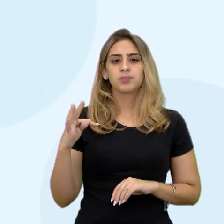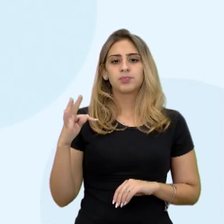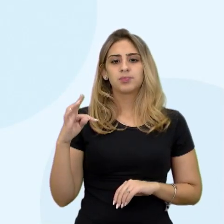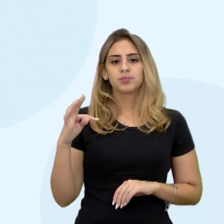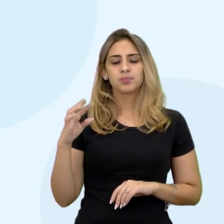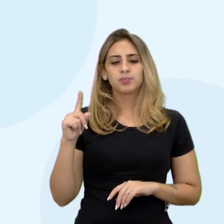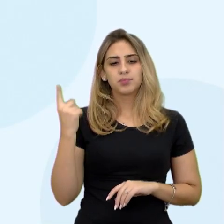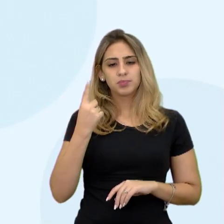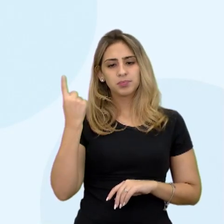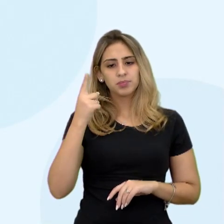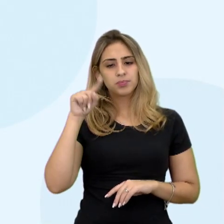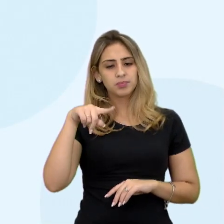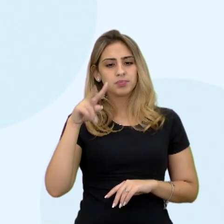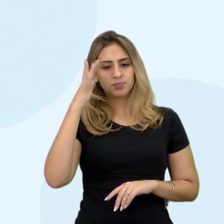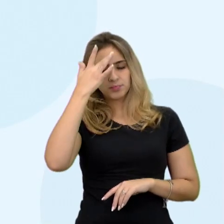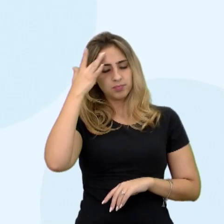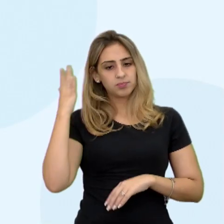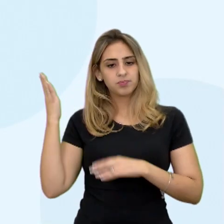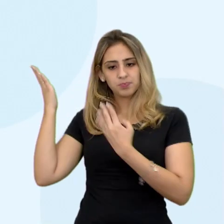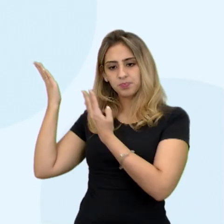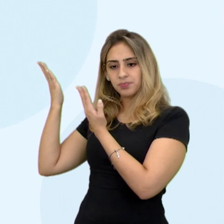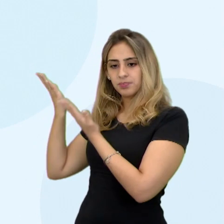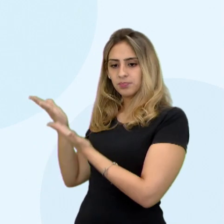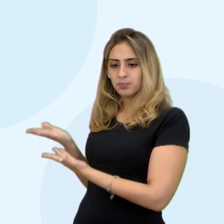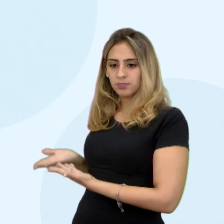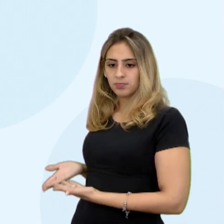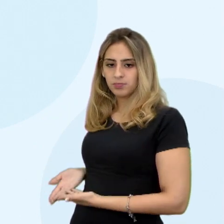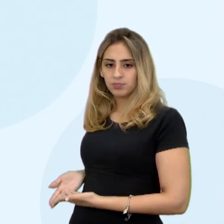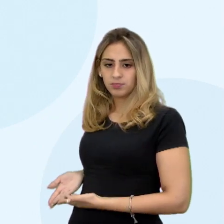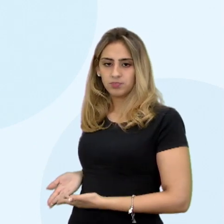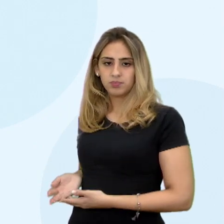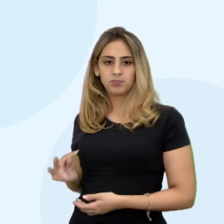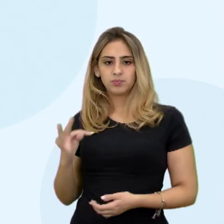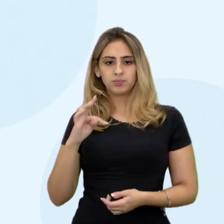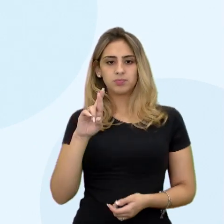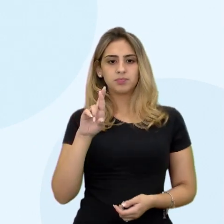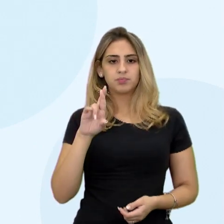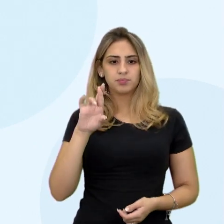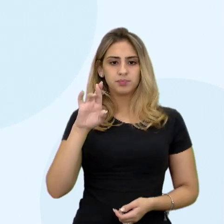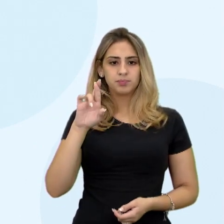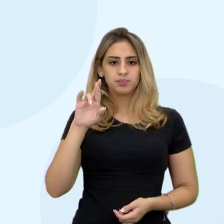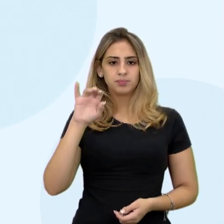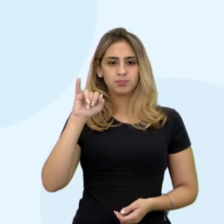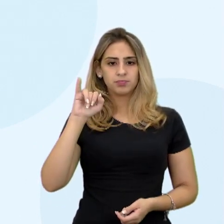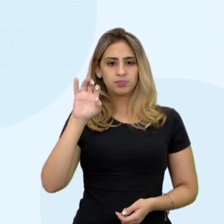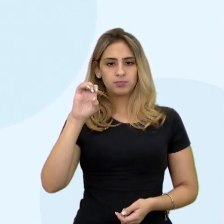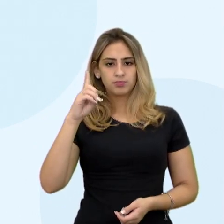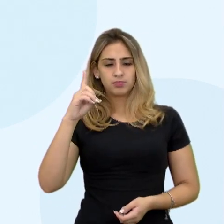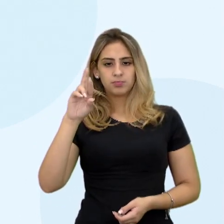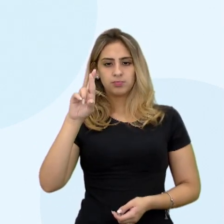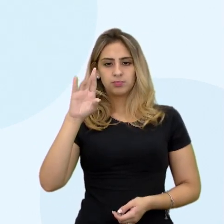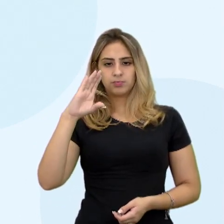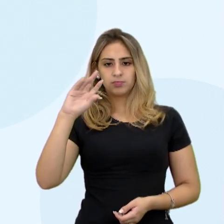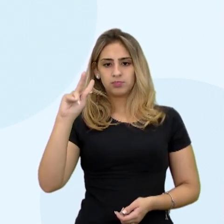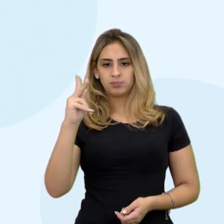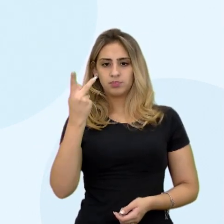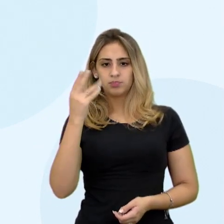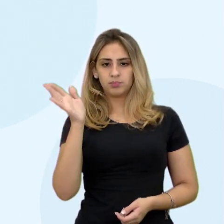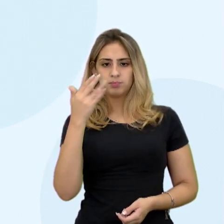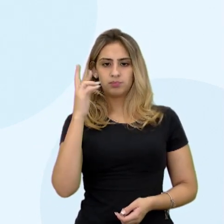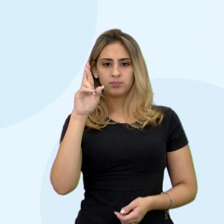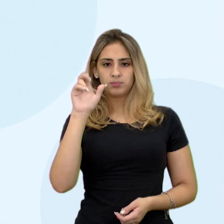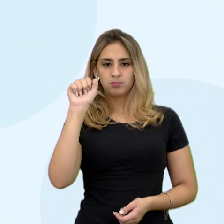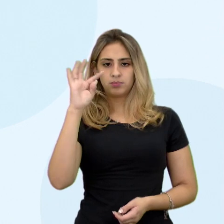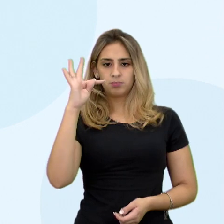autor, a primeira biografia a ser pesquisada é Friedrich Hatzel. Isso, Friedrich